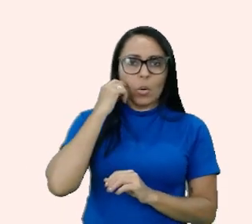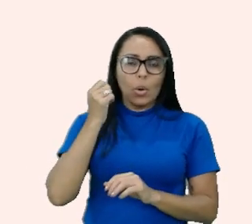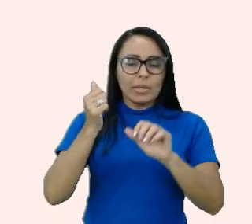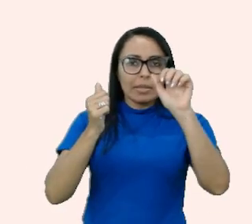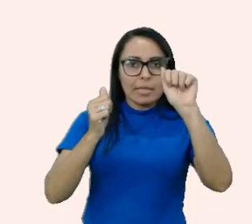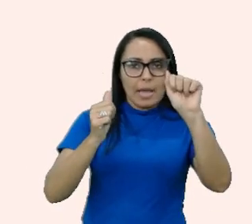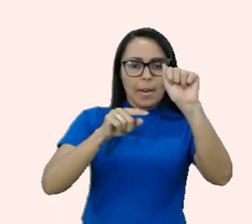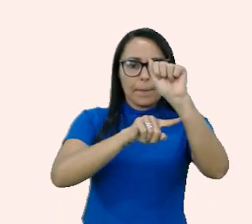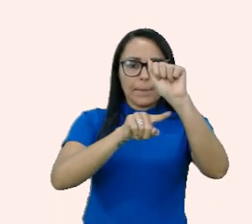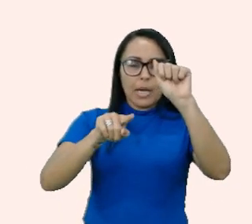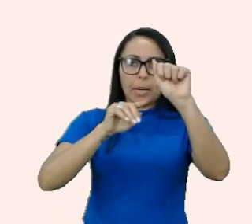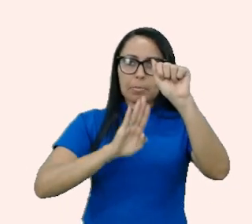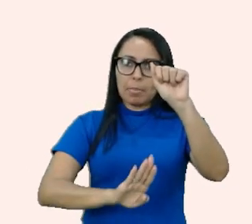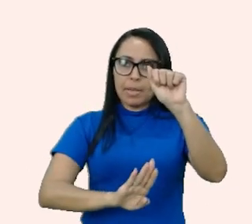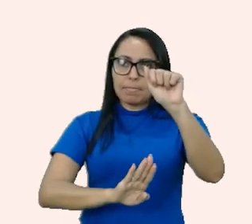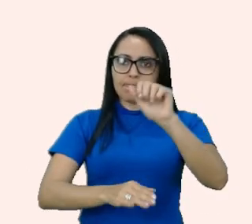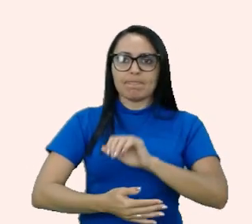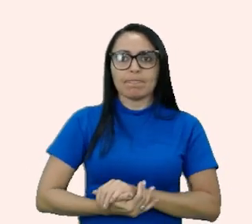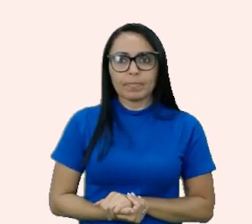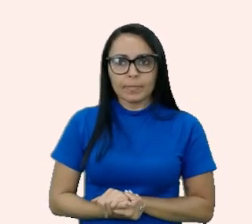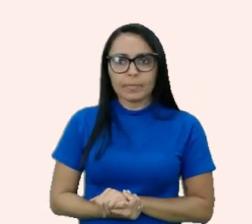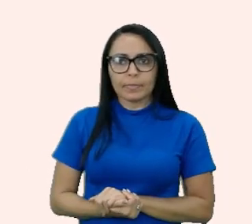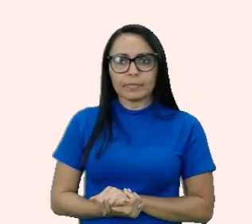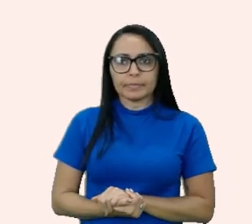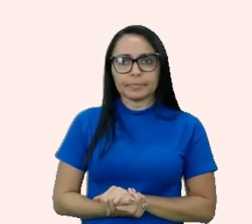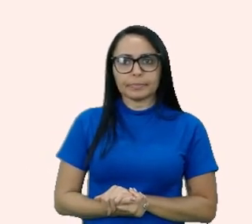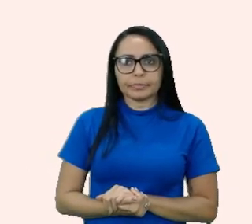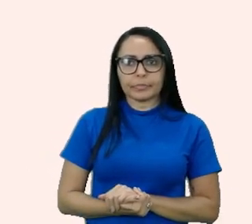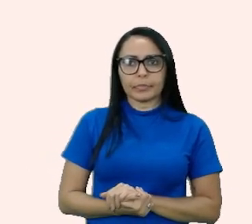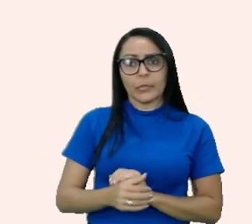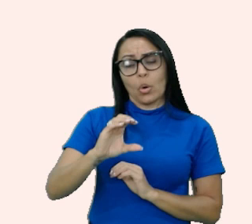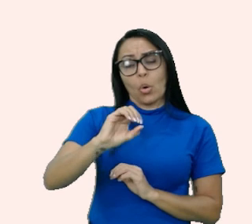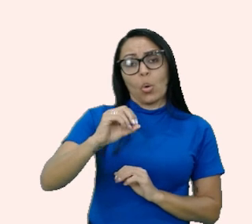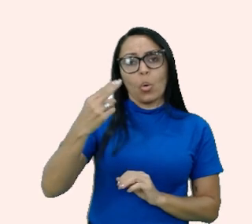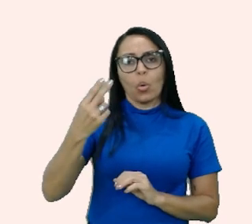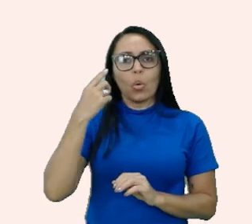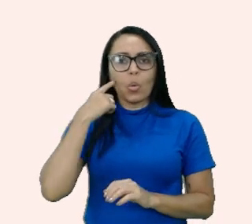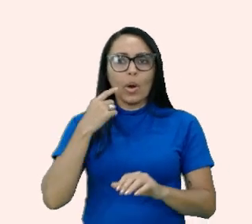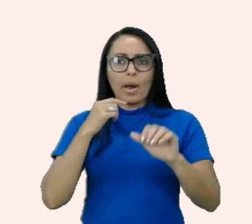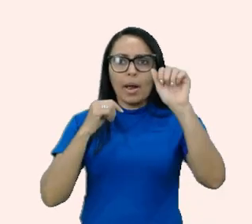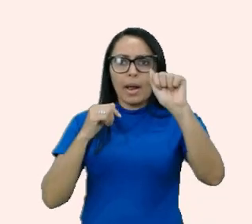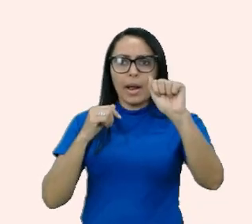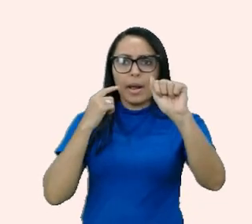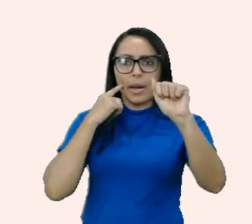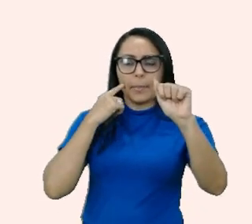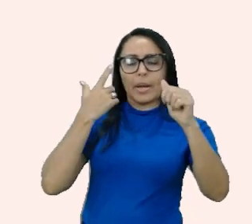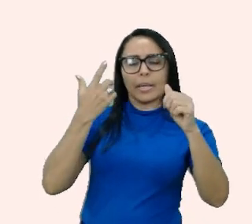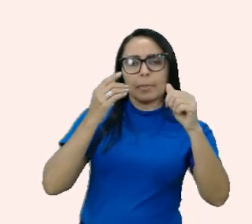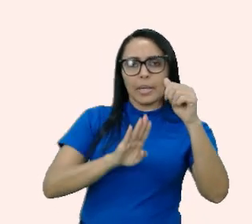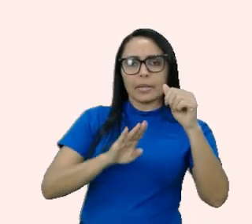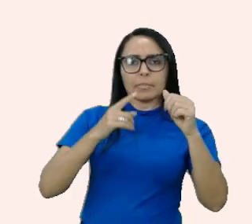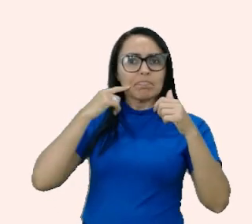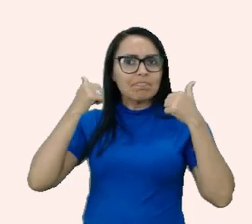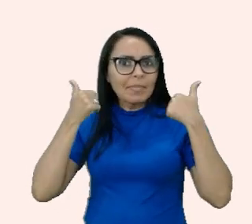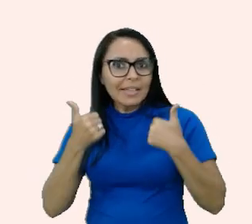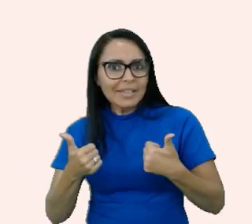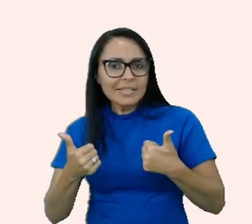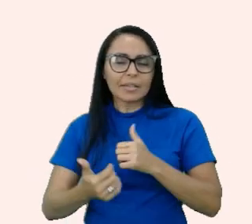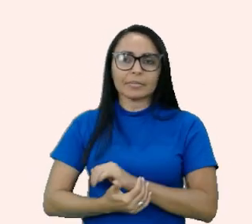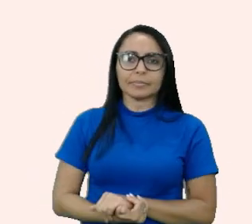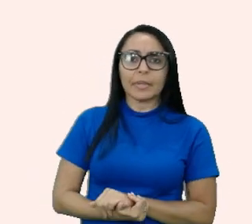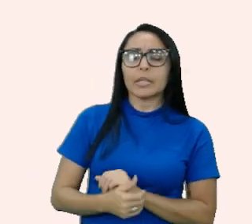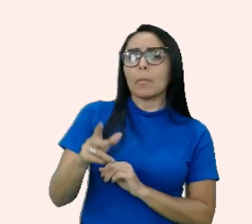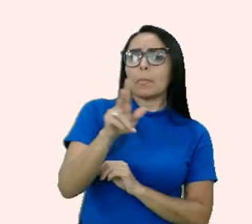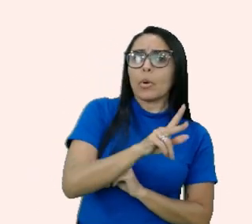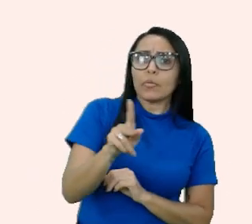B. Razão de A para B. Ou A está para B. Beleza? Show de bola? Então, professor,